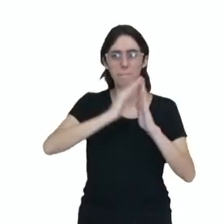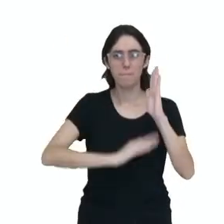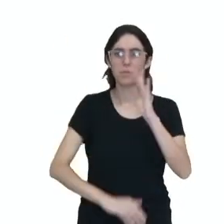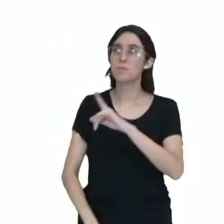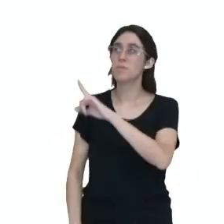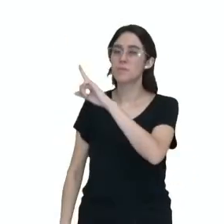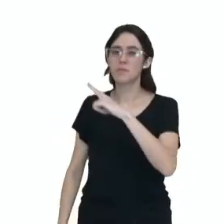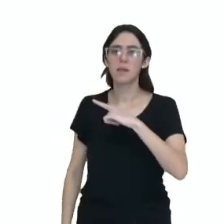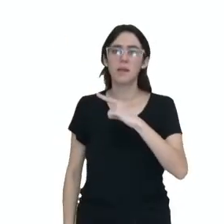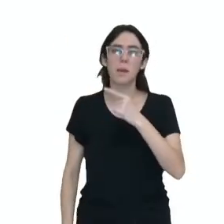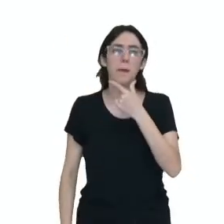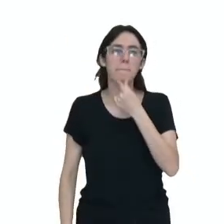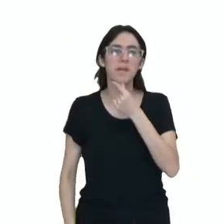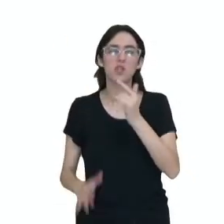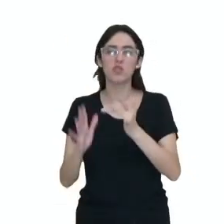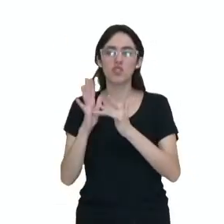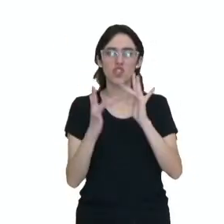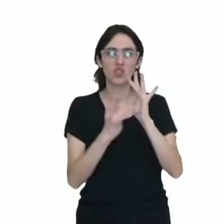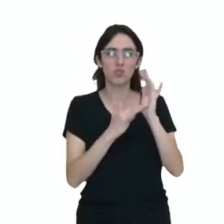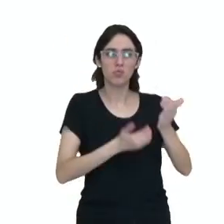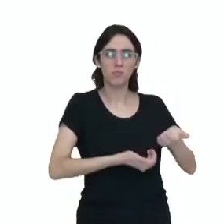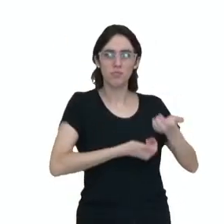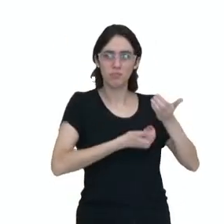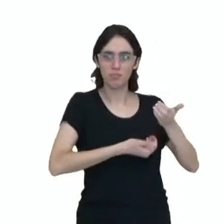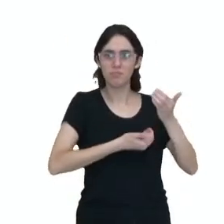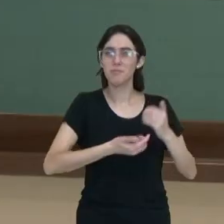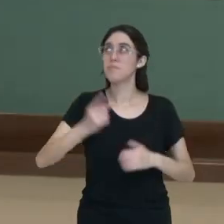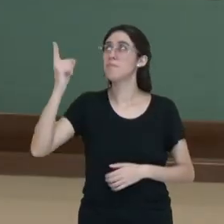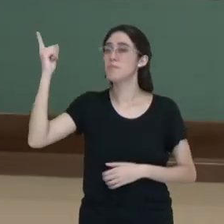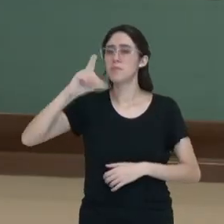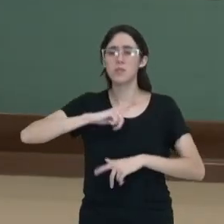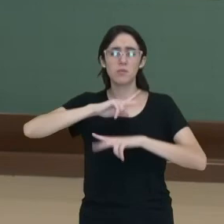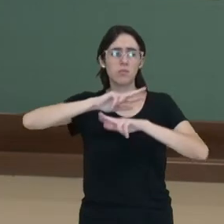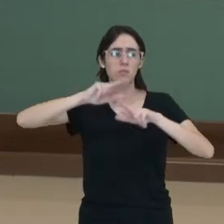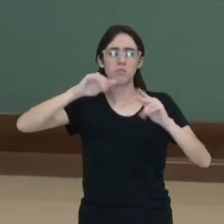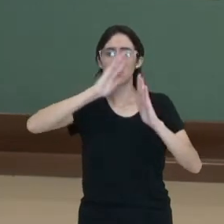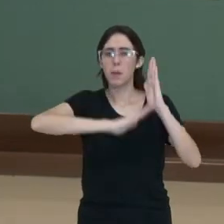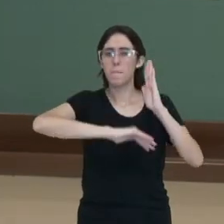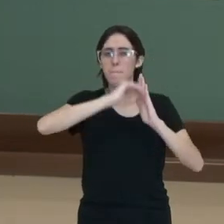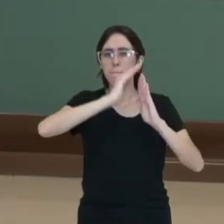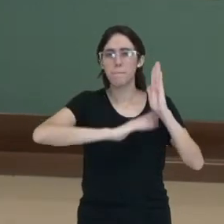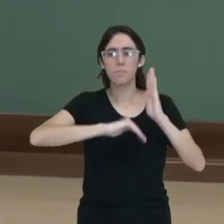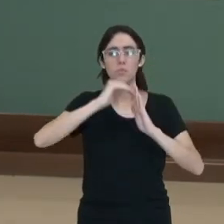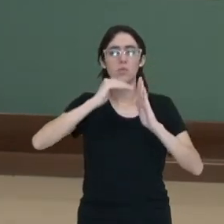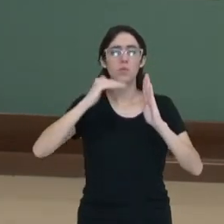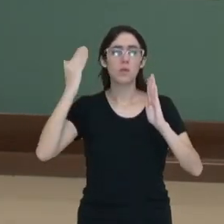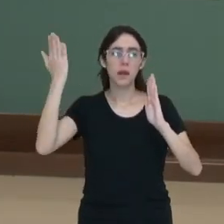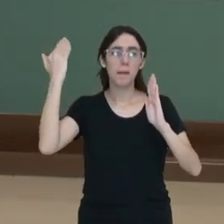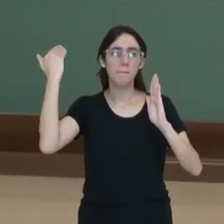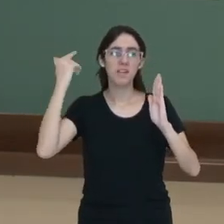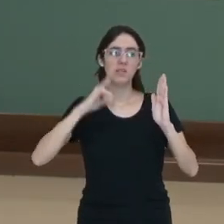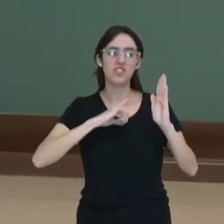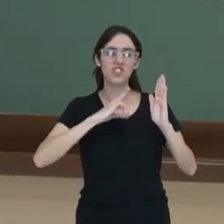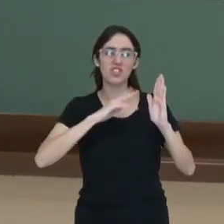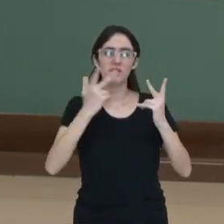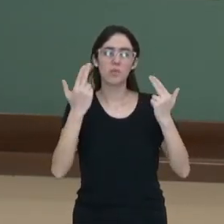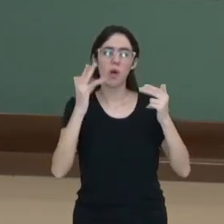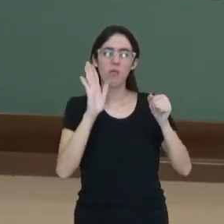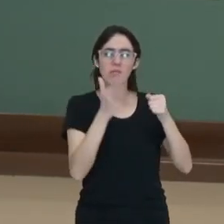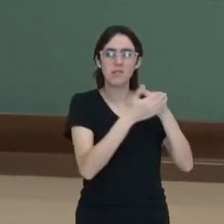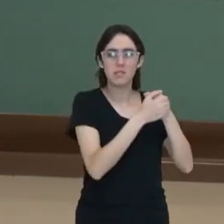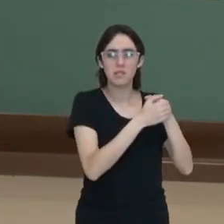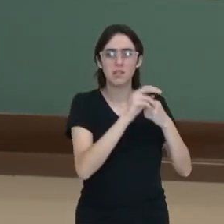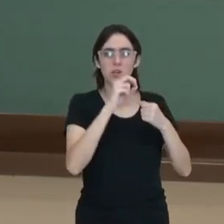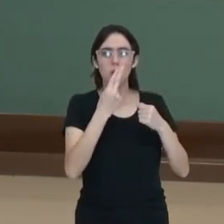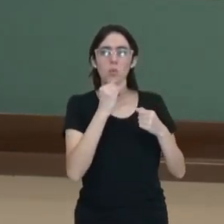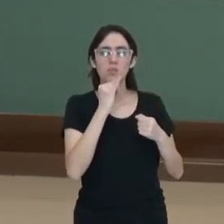menino Jesus com a Virgem Maria. Muitas pinturas foram escondidas ou com novas paredes, né, ou